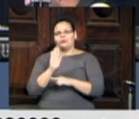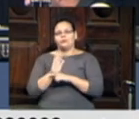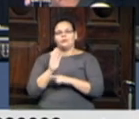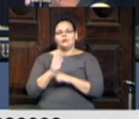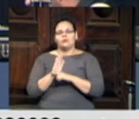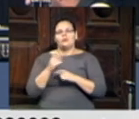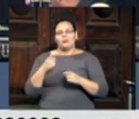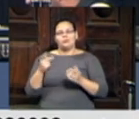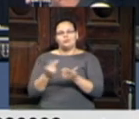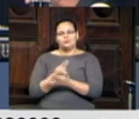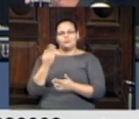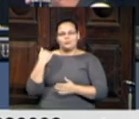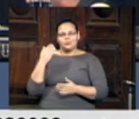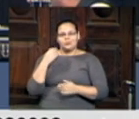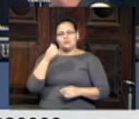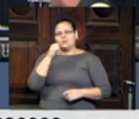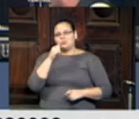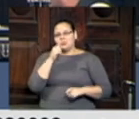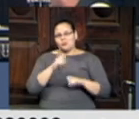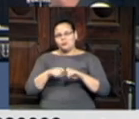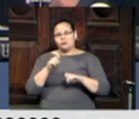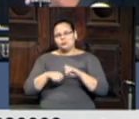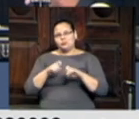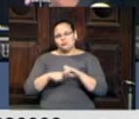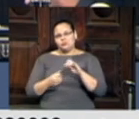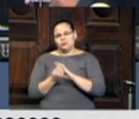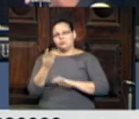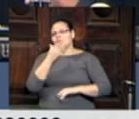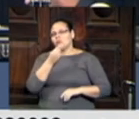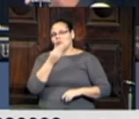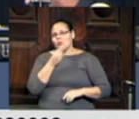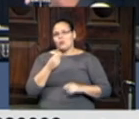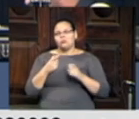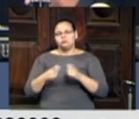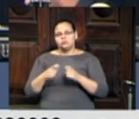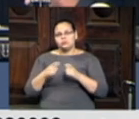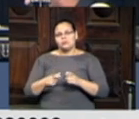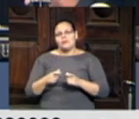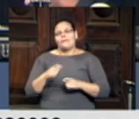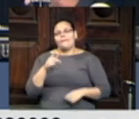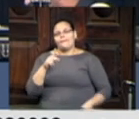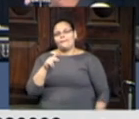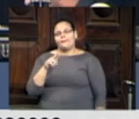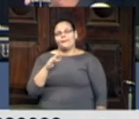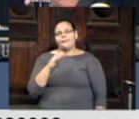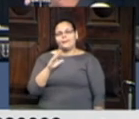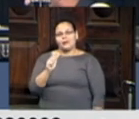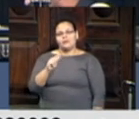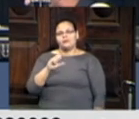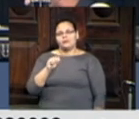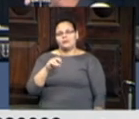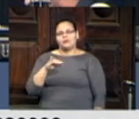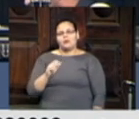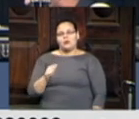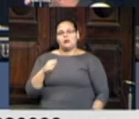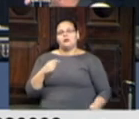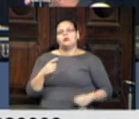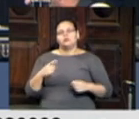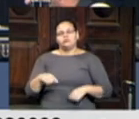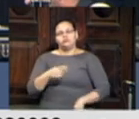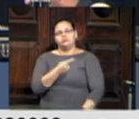ocorreu o estupro coletivo, localizada na comunidade de São José Operário, na Praça Seca, zona norte do Estado do Rio de